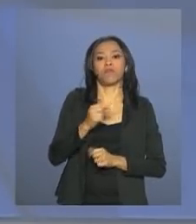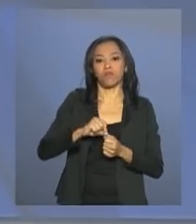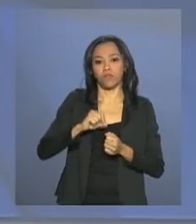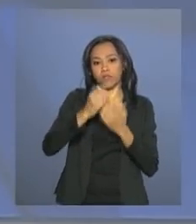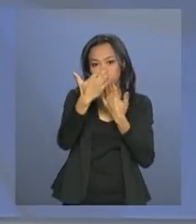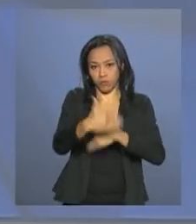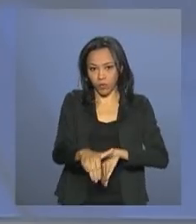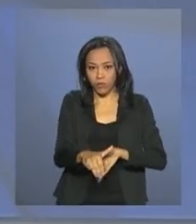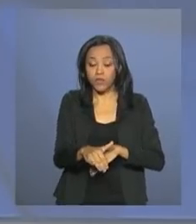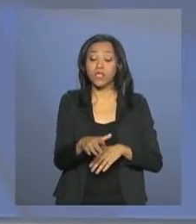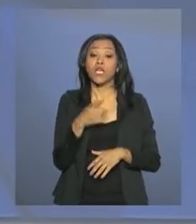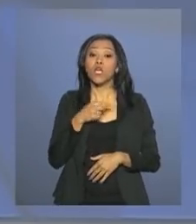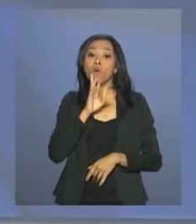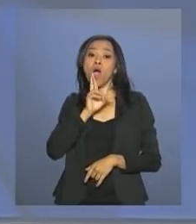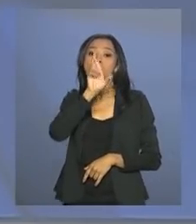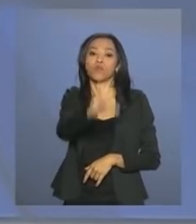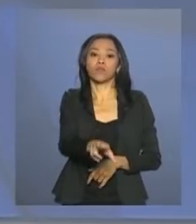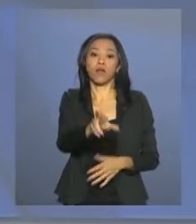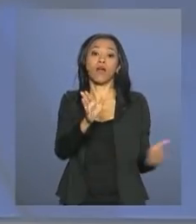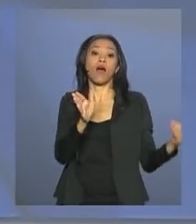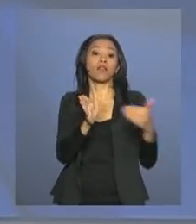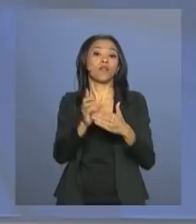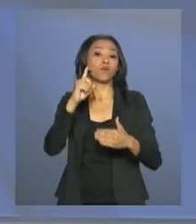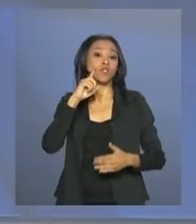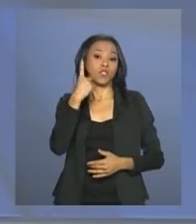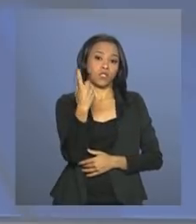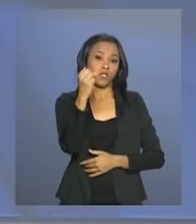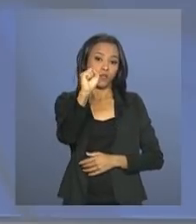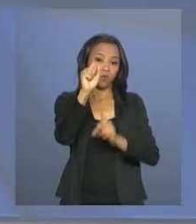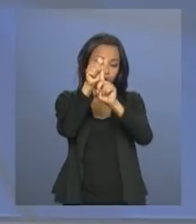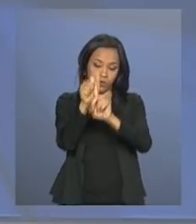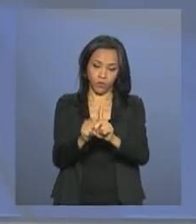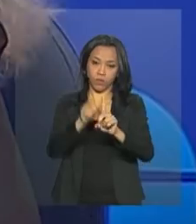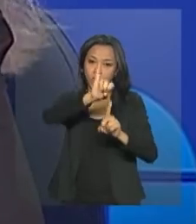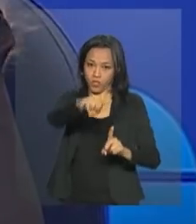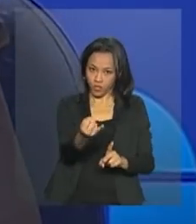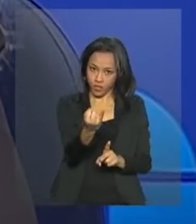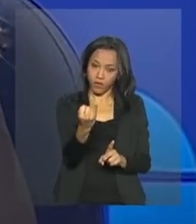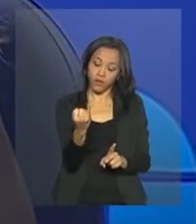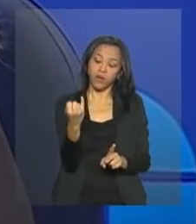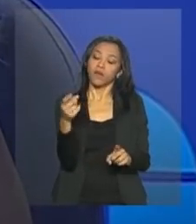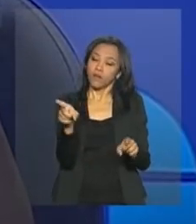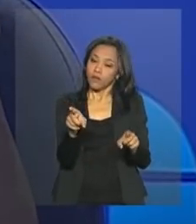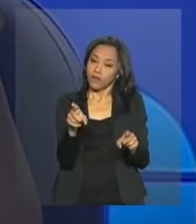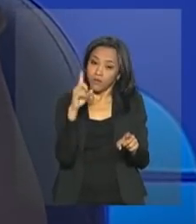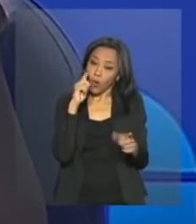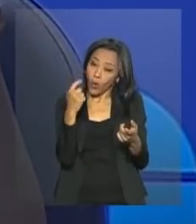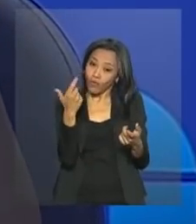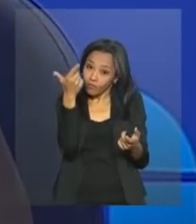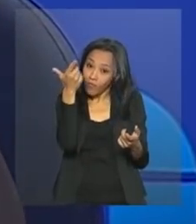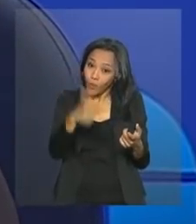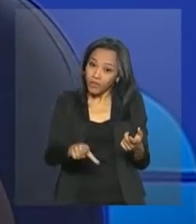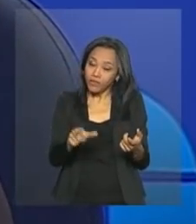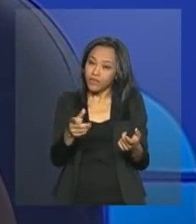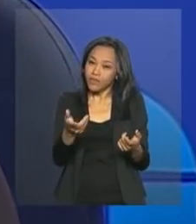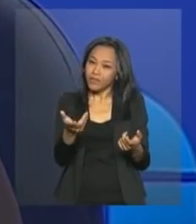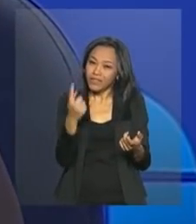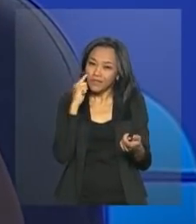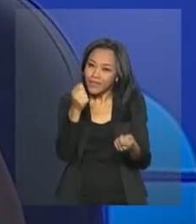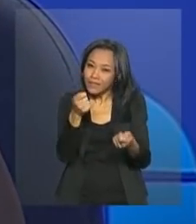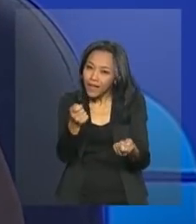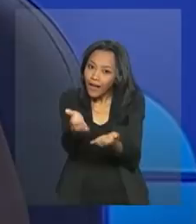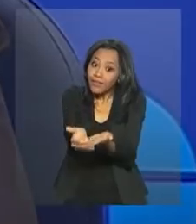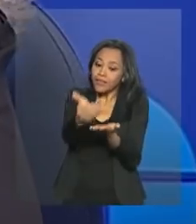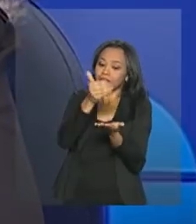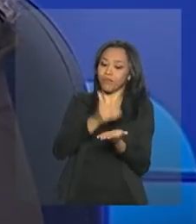para até o dia 18 de janeiro mais uma vez nós vamos tentar antecipar e pelo menos um dia nós conseguimos um